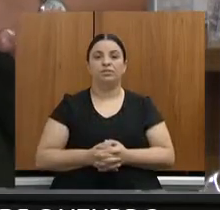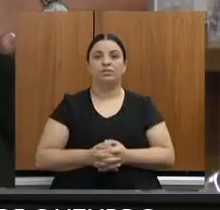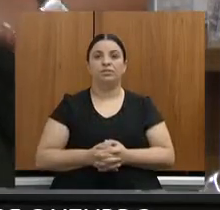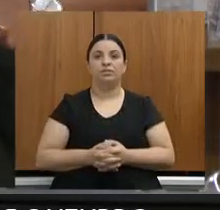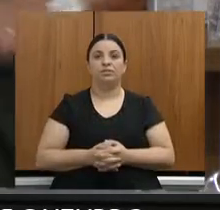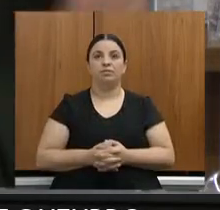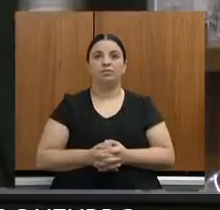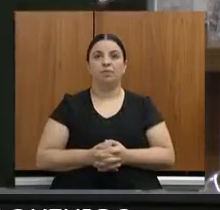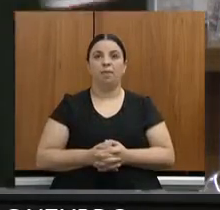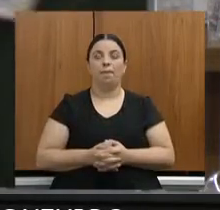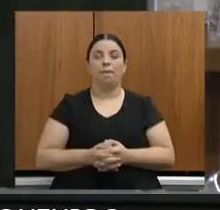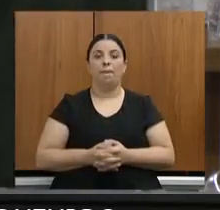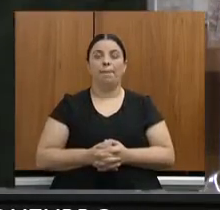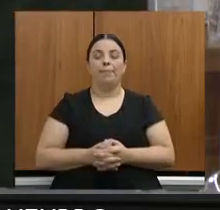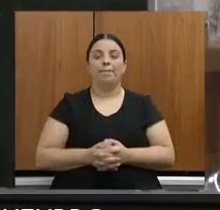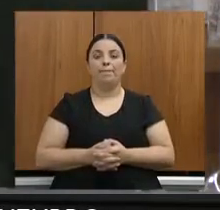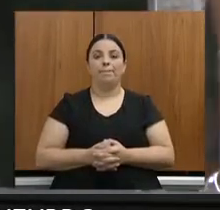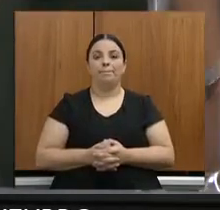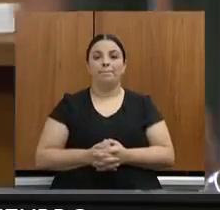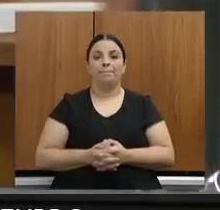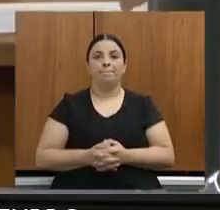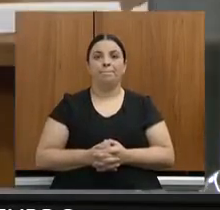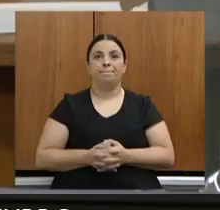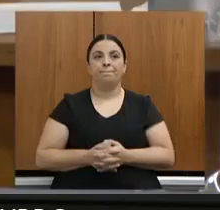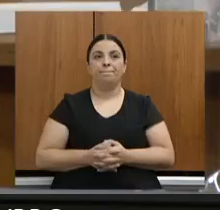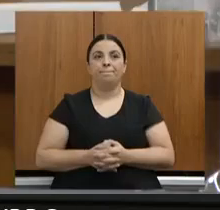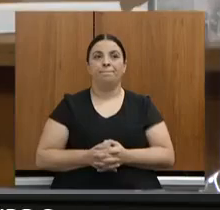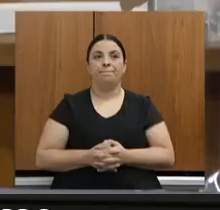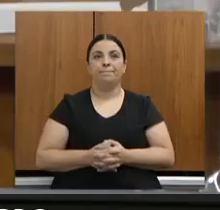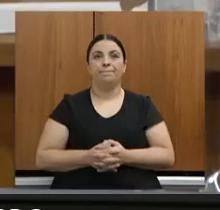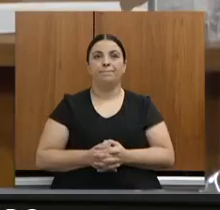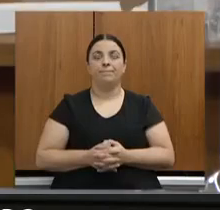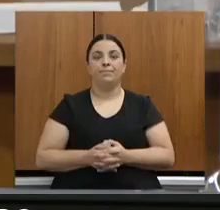e não precisa a interessa aqui ó